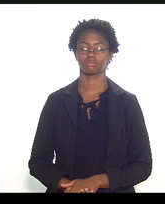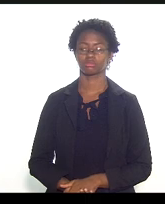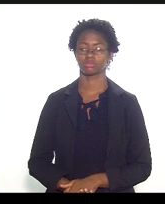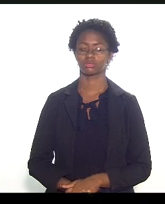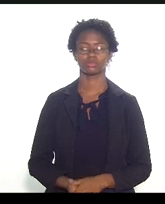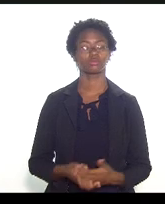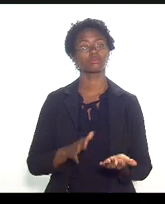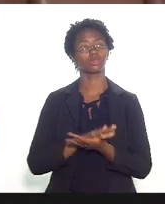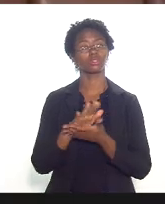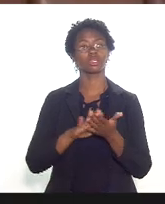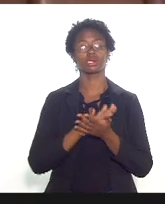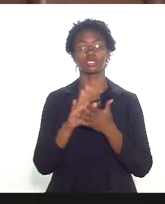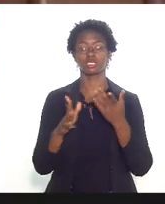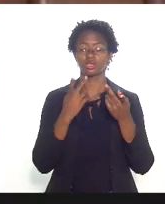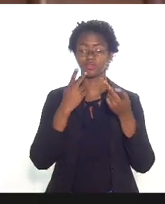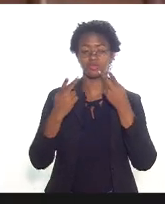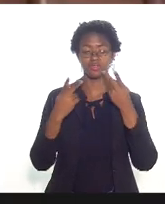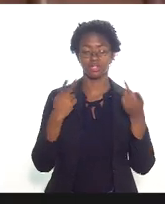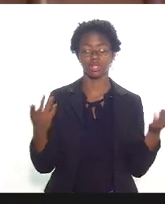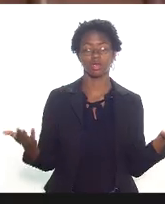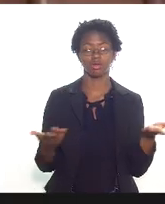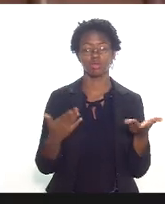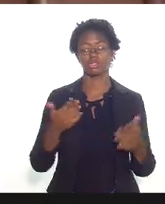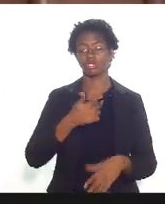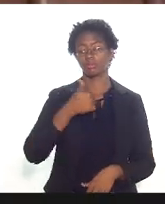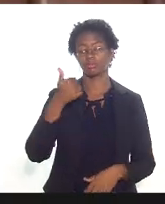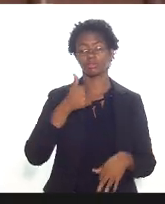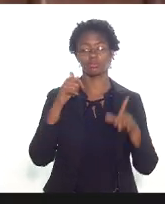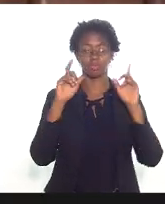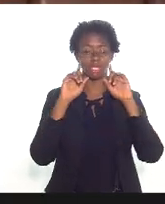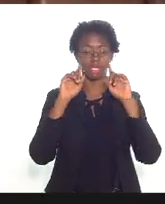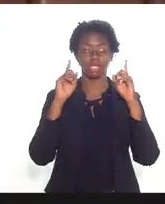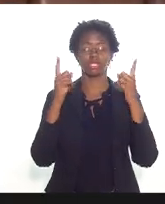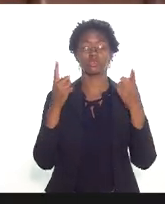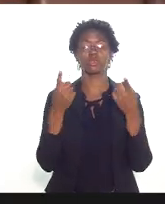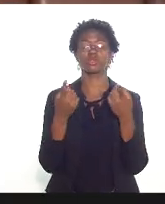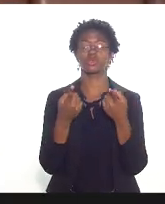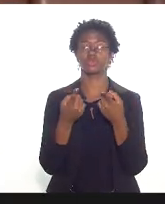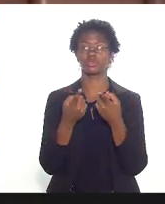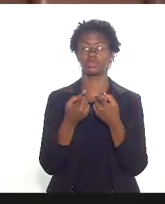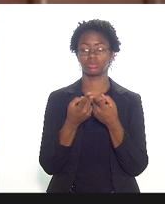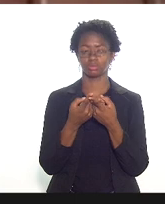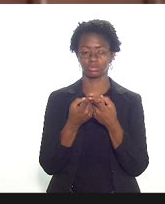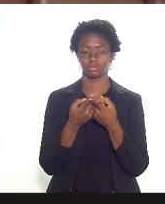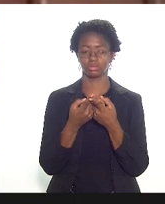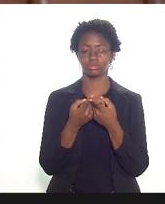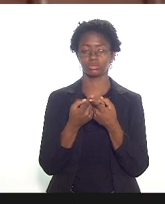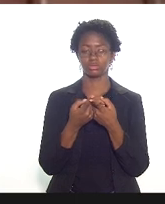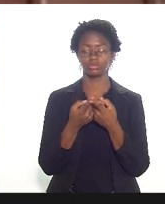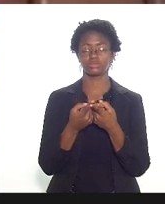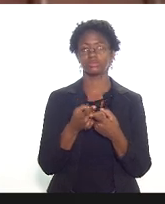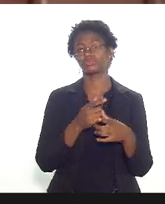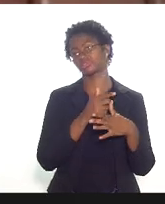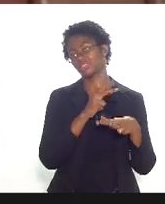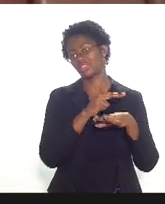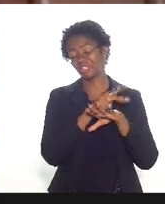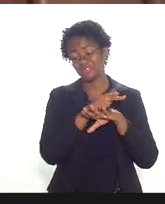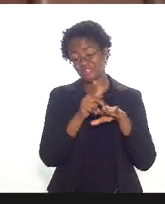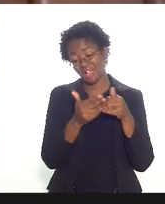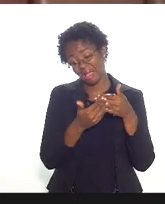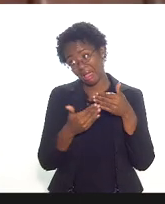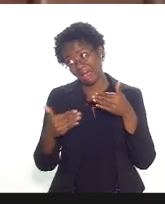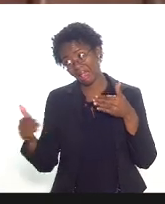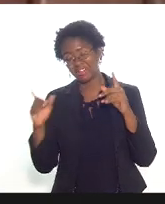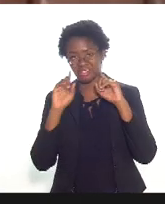mesmo. Nada mais havendo a tratar nessa nossa primeira reunião dessa série de outras que